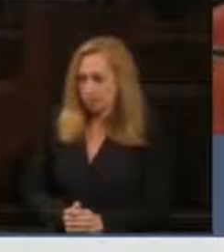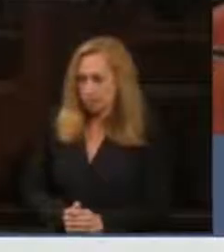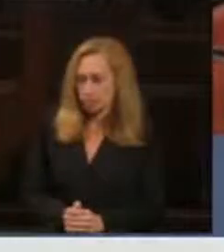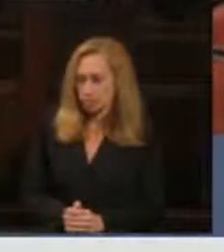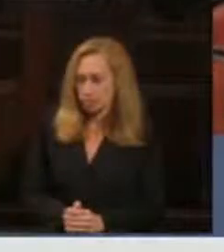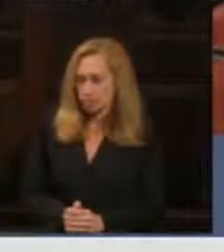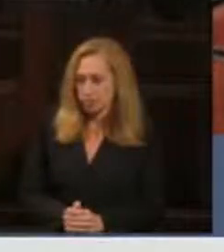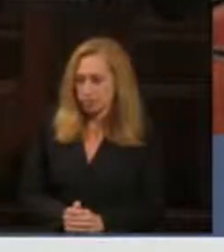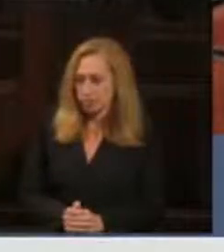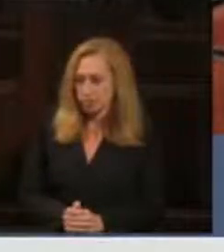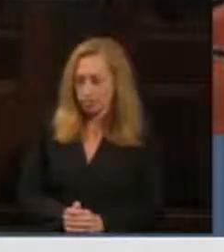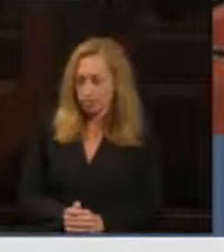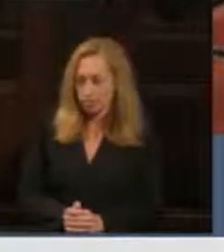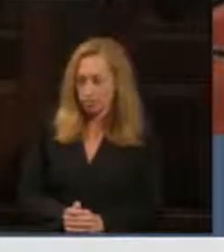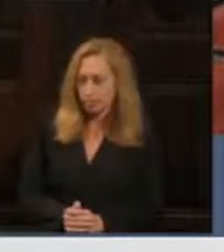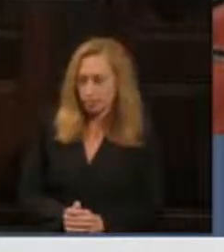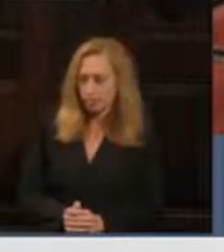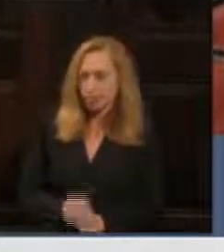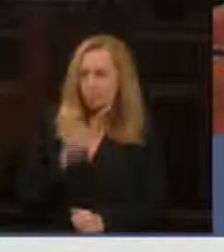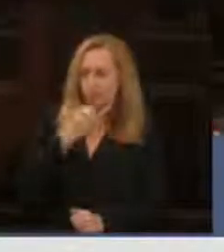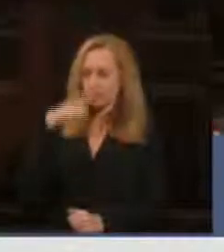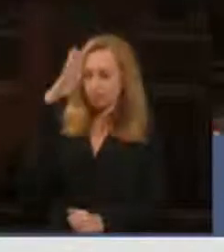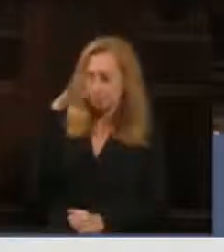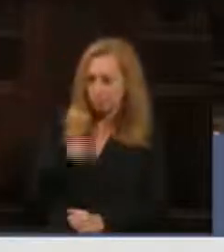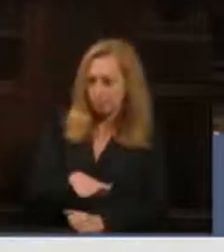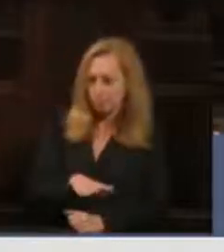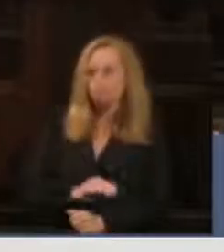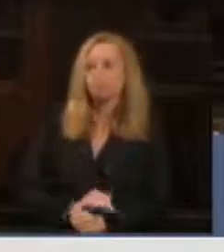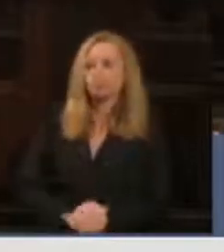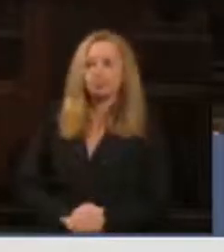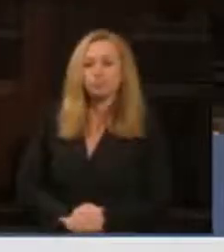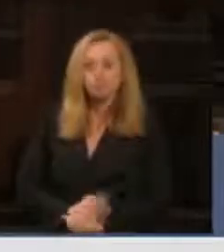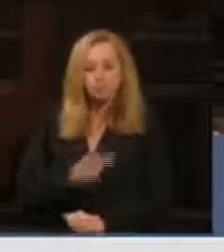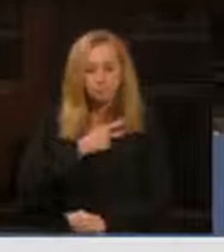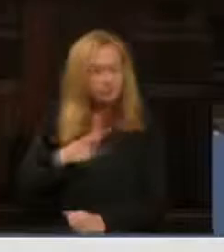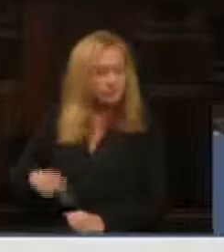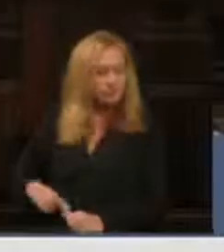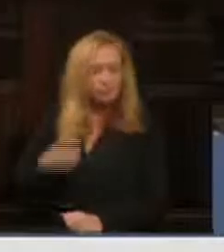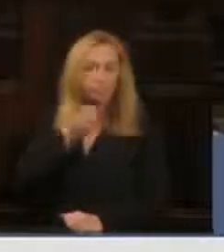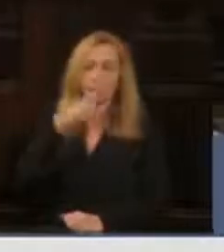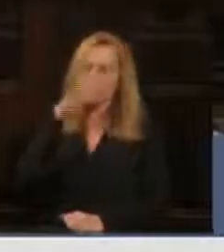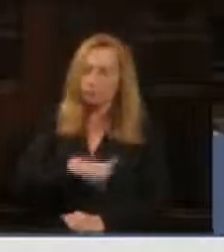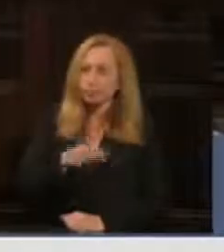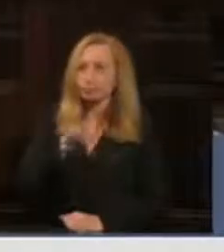Boa tarde, senhor presidente. Boa tarde, deputados e deputadas. Hoje é um dia